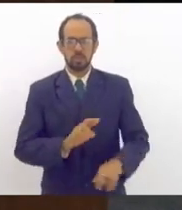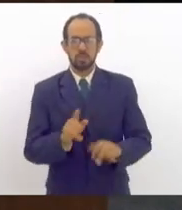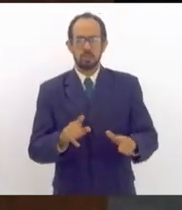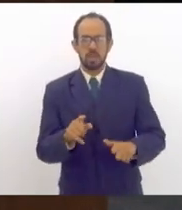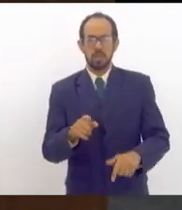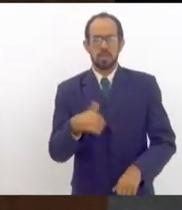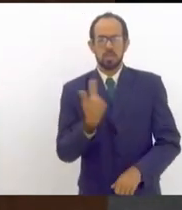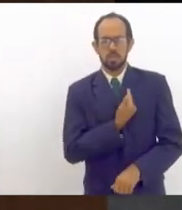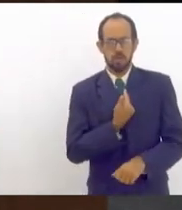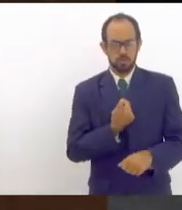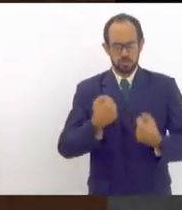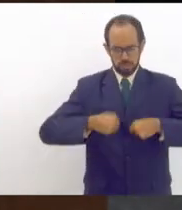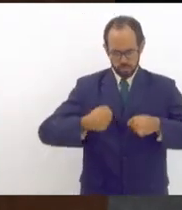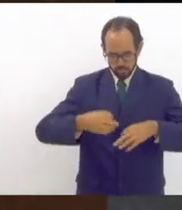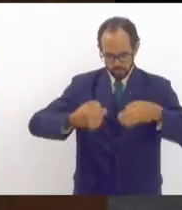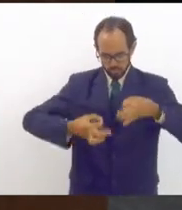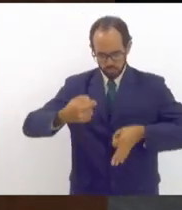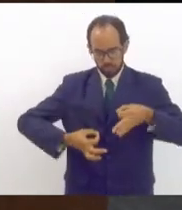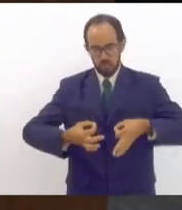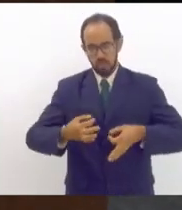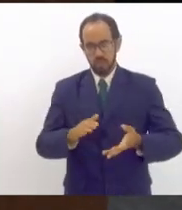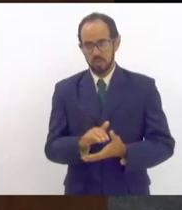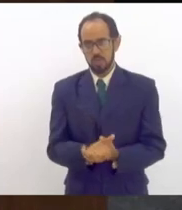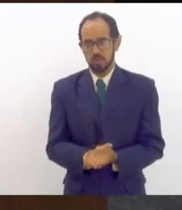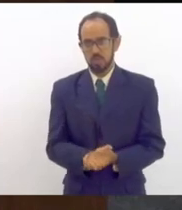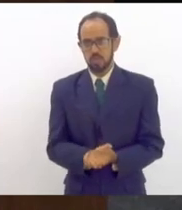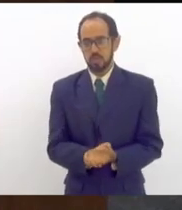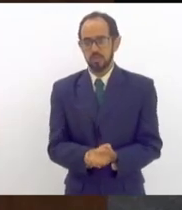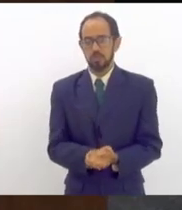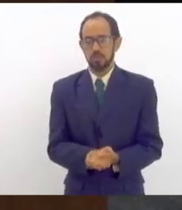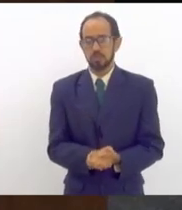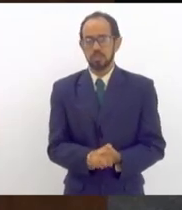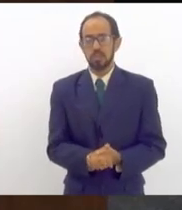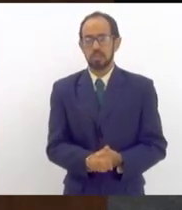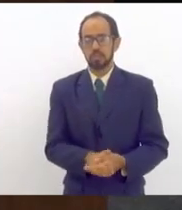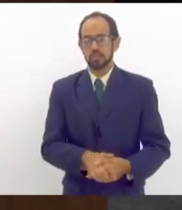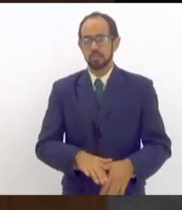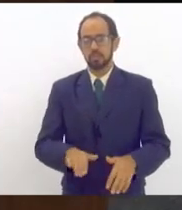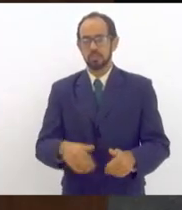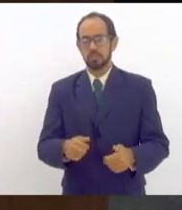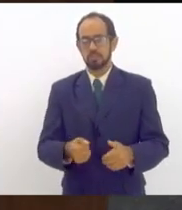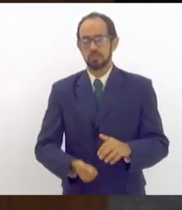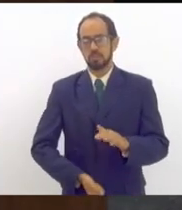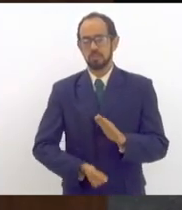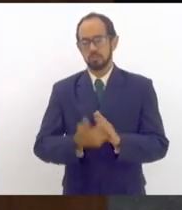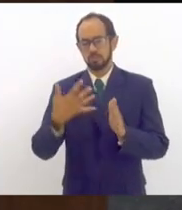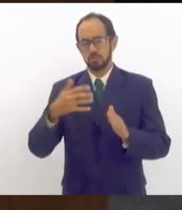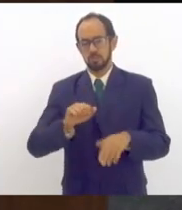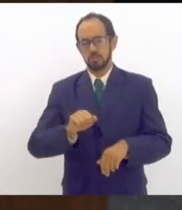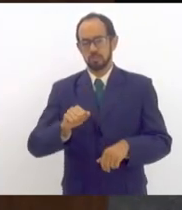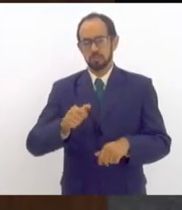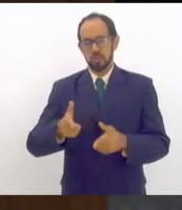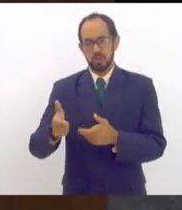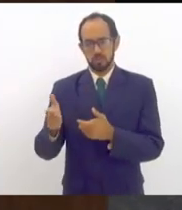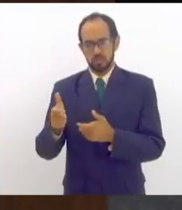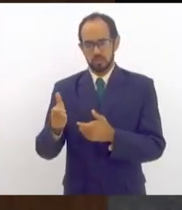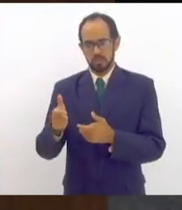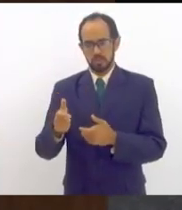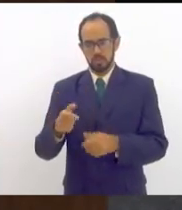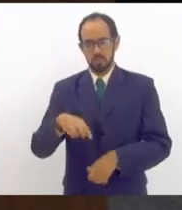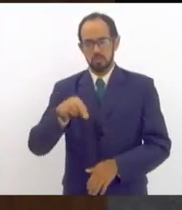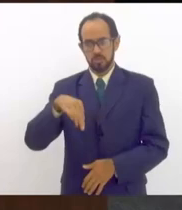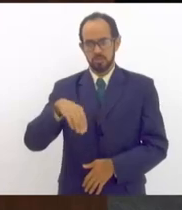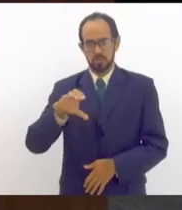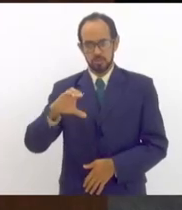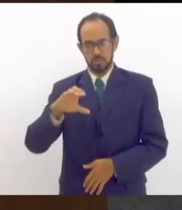julgar toda uma favela e uma periferia por pelo nível de armas que chegam nessa favela e o Mc Leonardo sempre